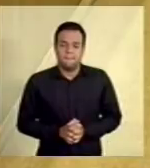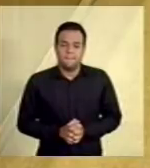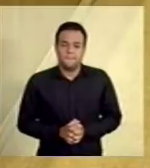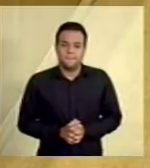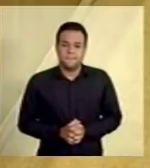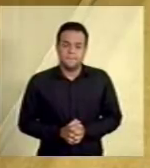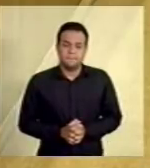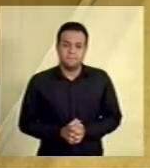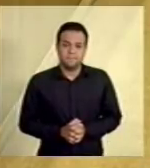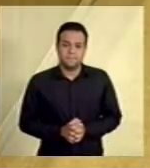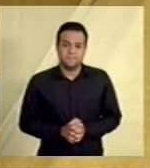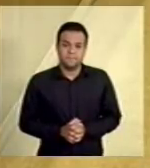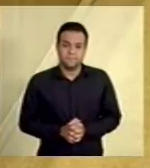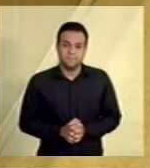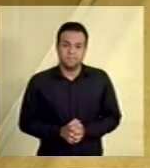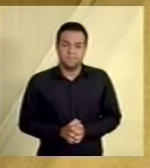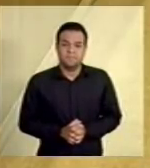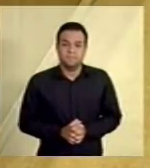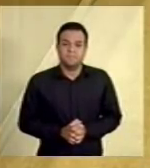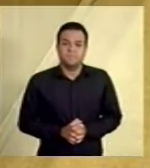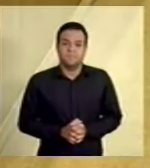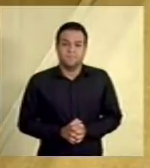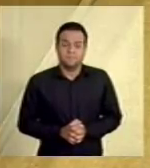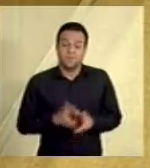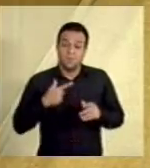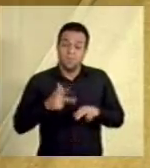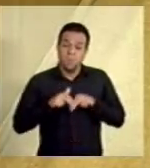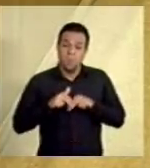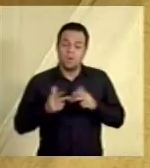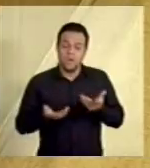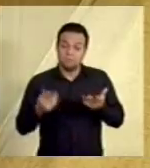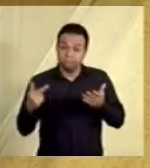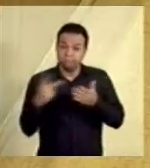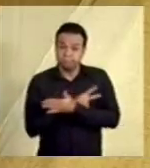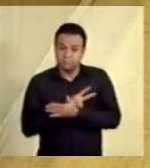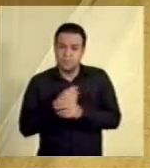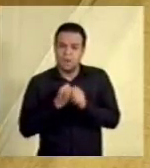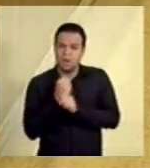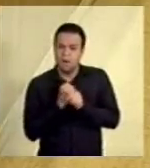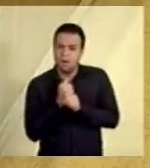Em razão desse episódio,